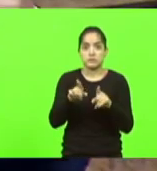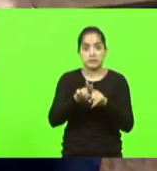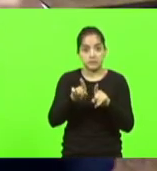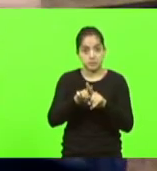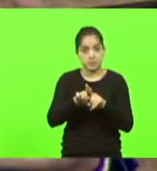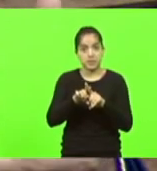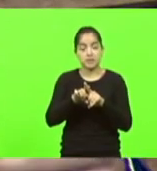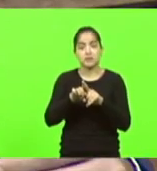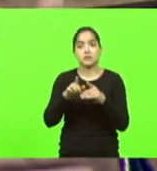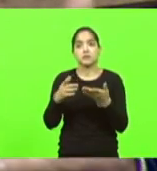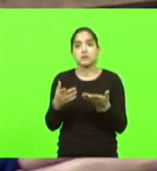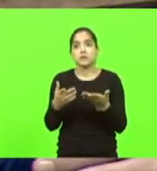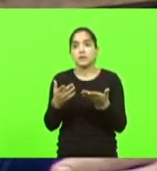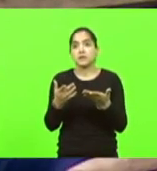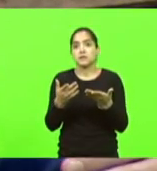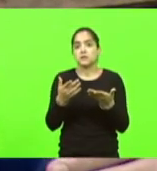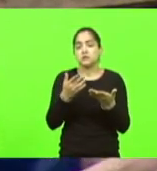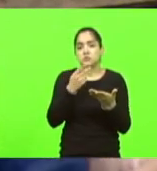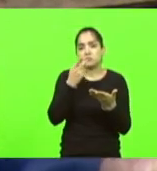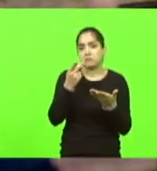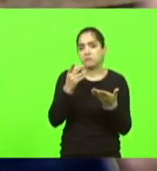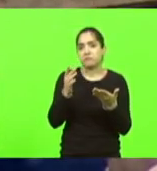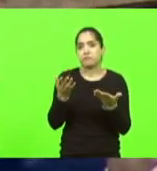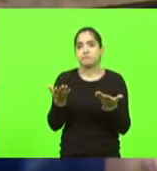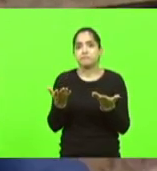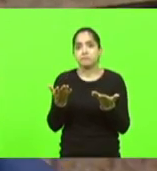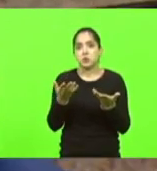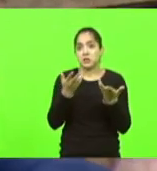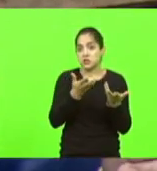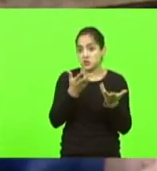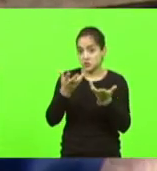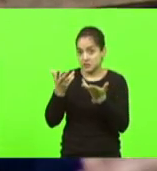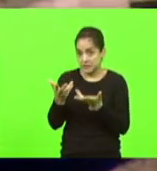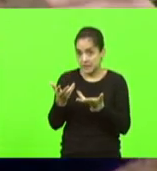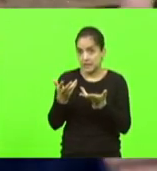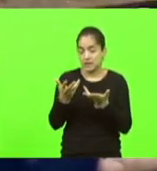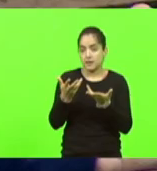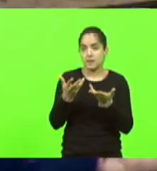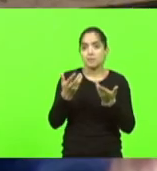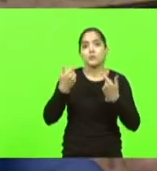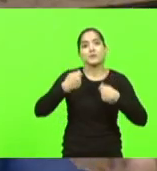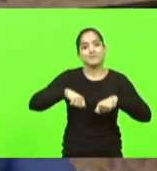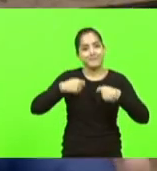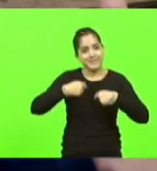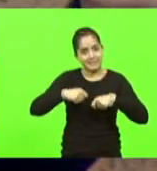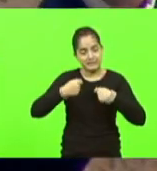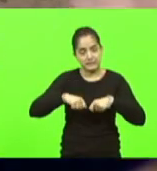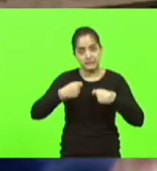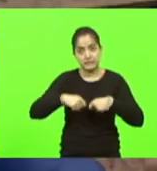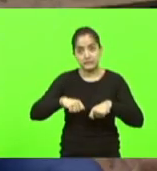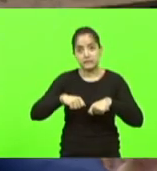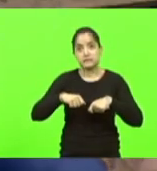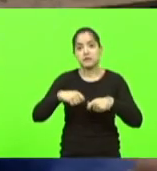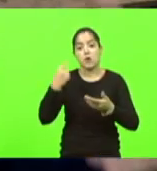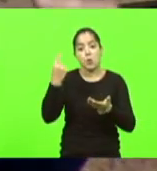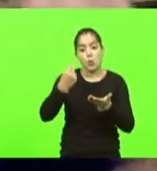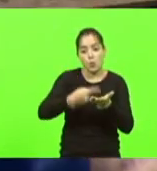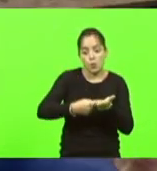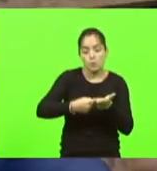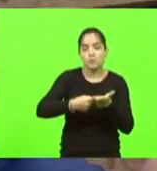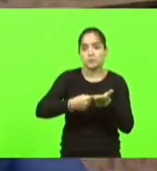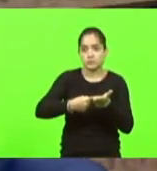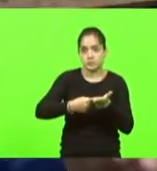PT e não estamos fazendo nada porque queremos é necessário E por que um compromisso nosso